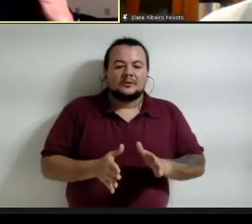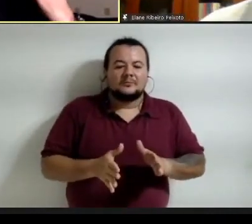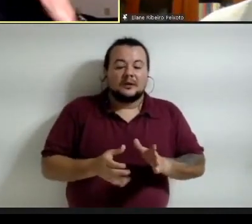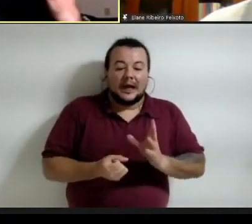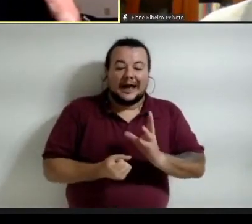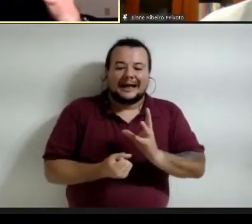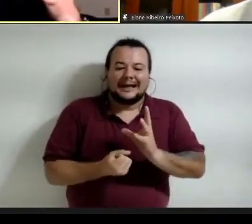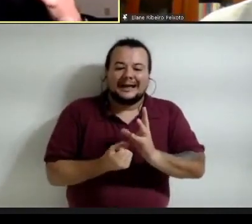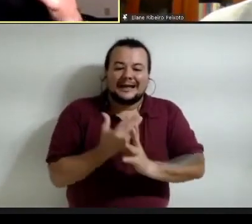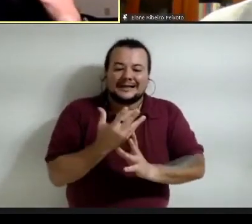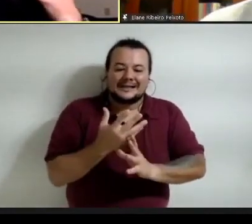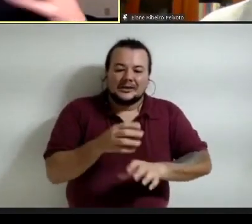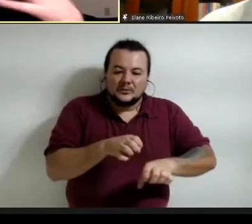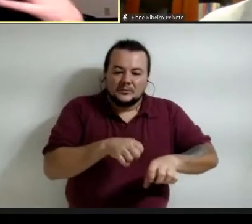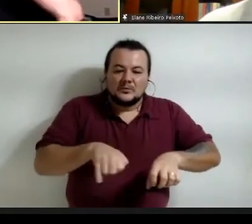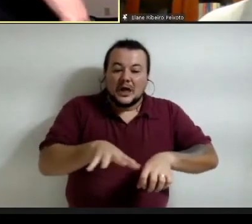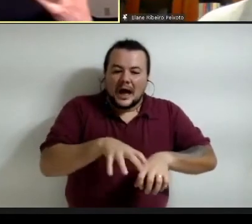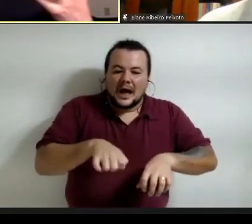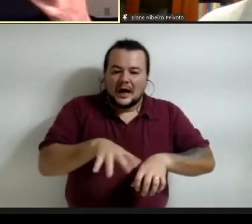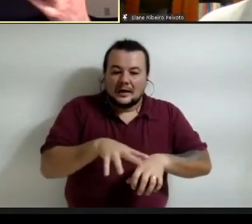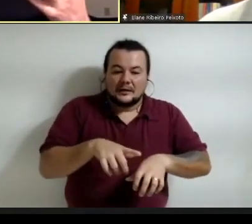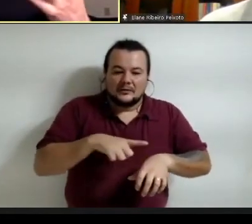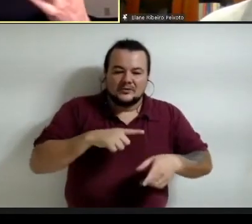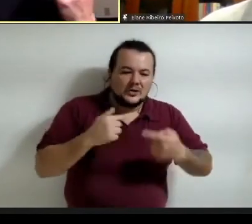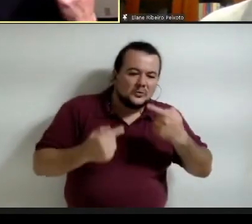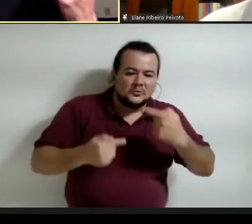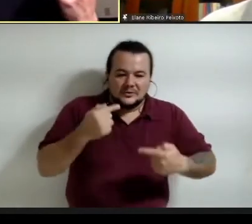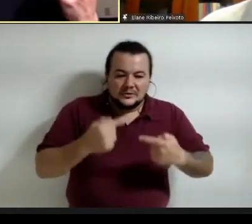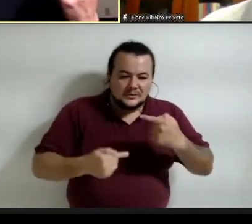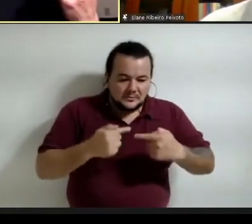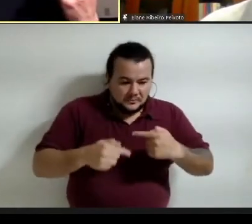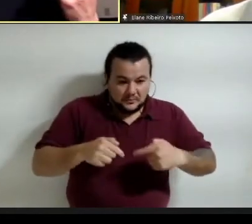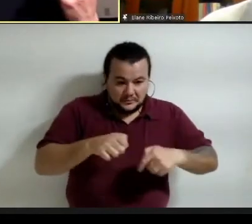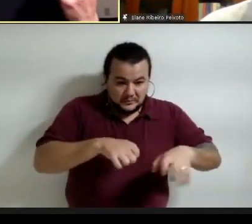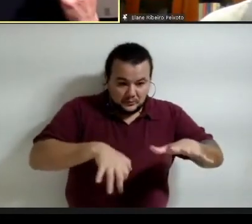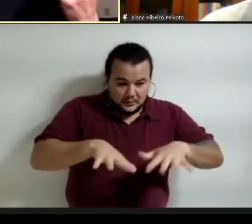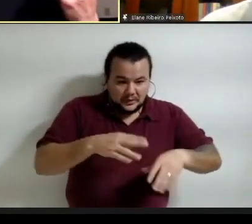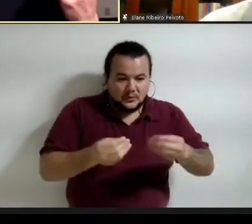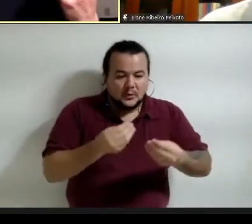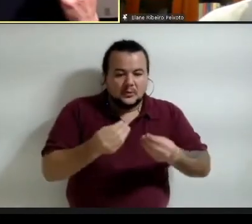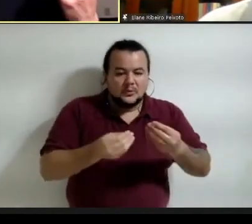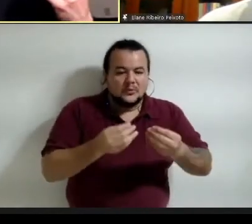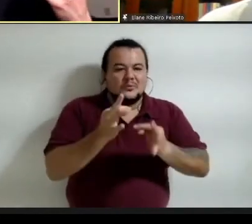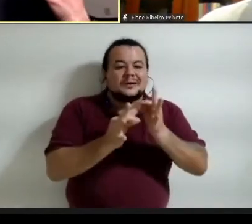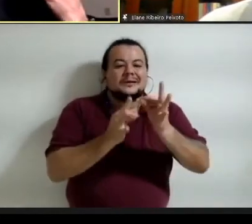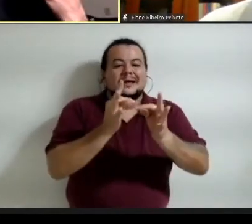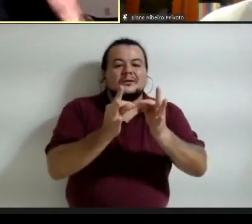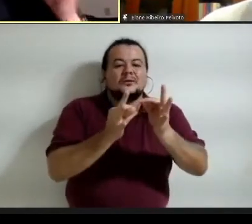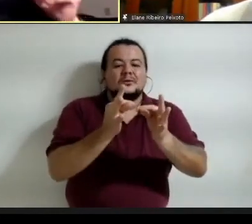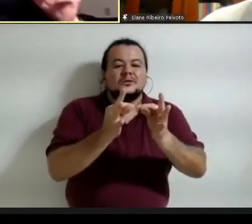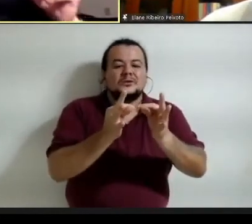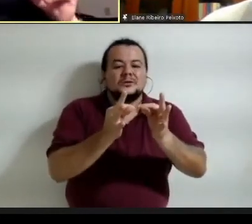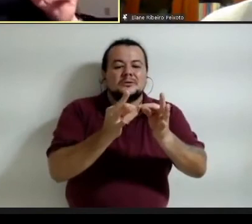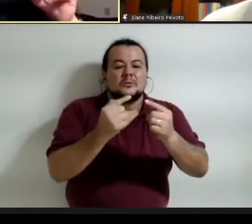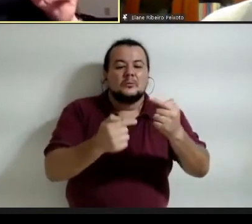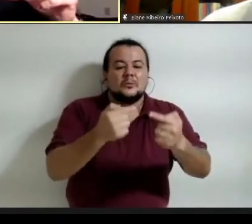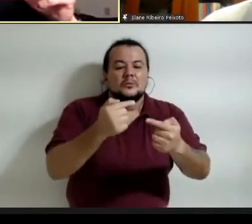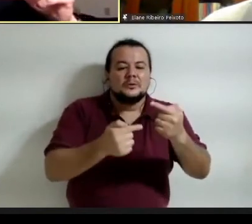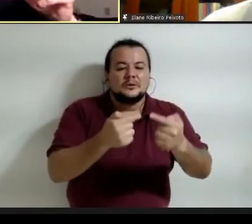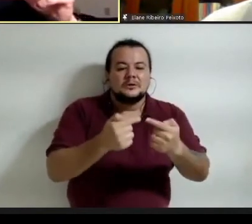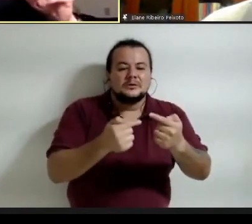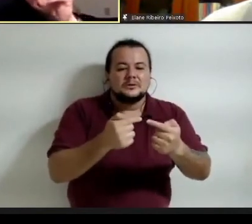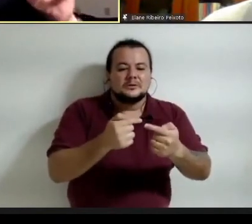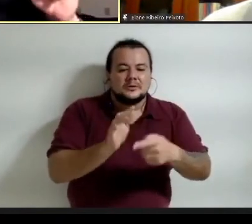ele discute o território como uma tecnologia política, né? E nesse livro ele começa com